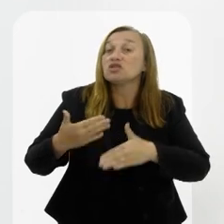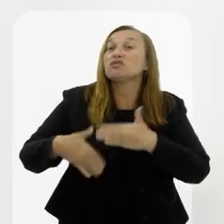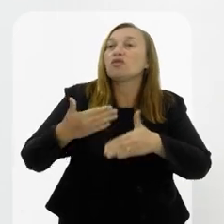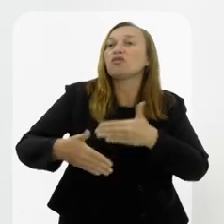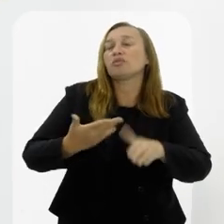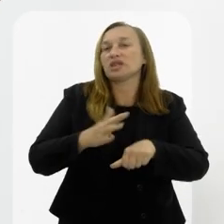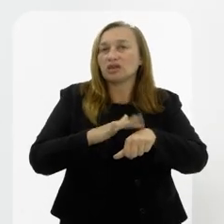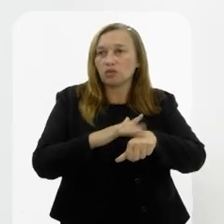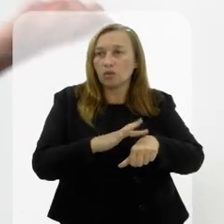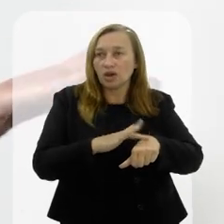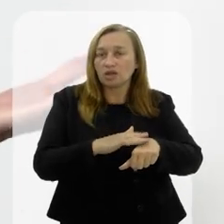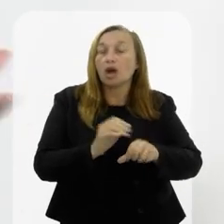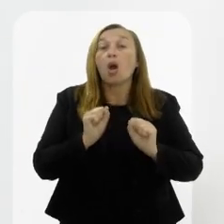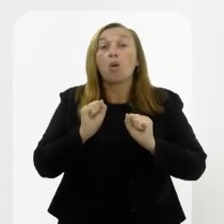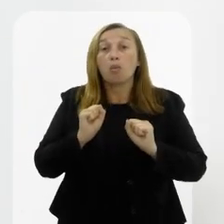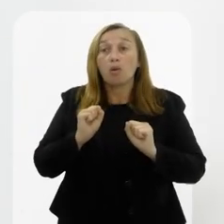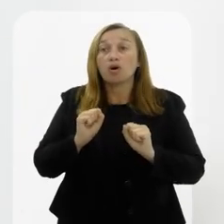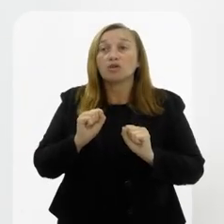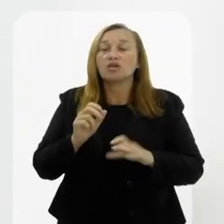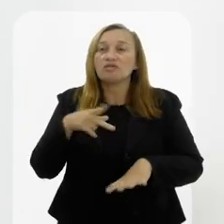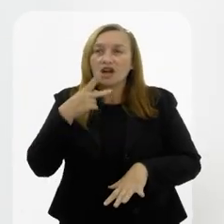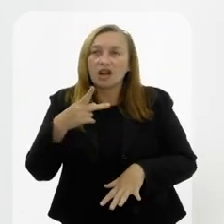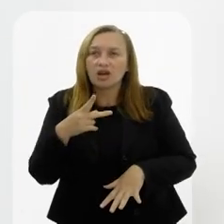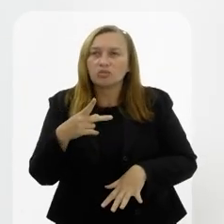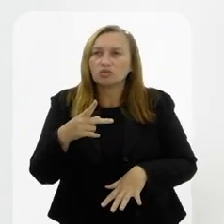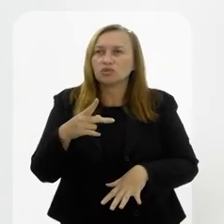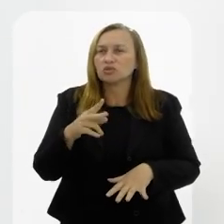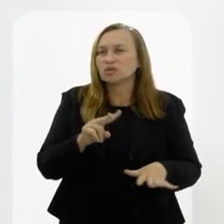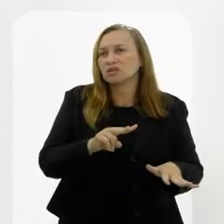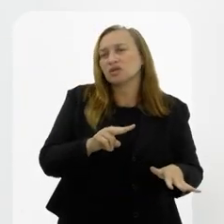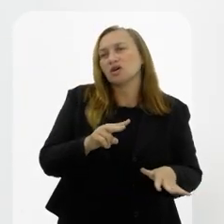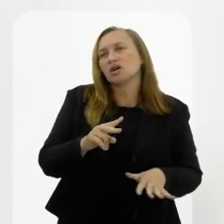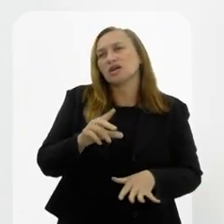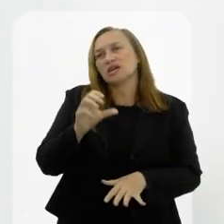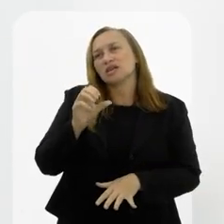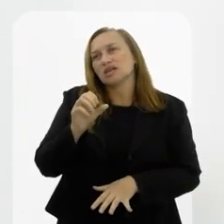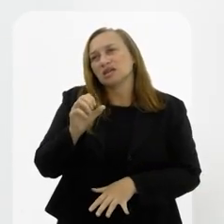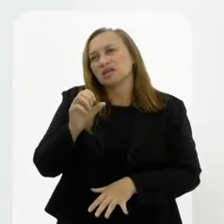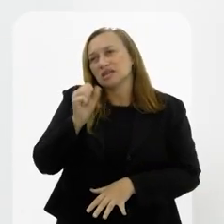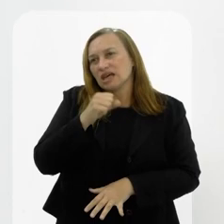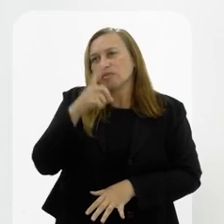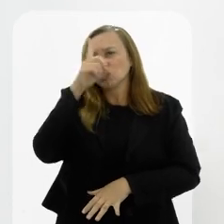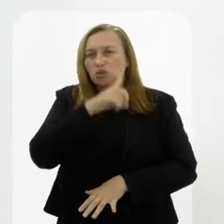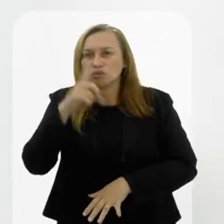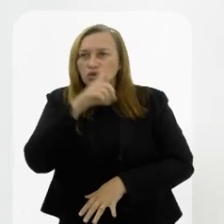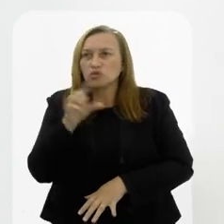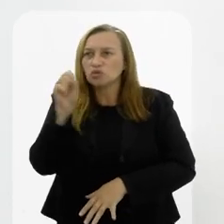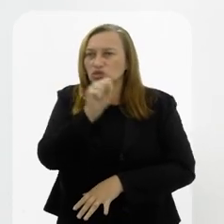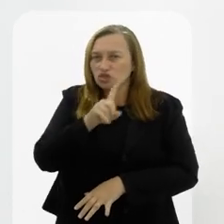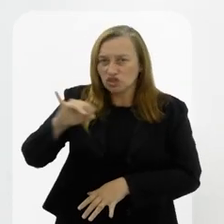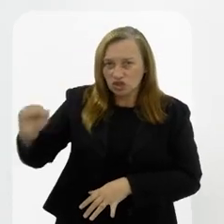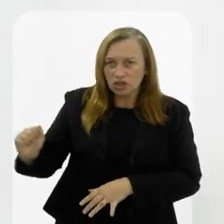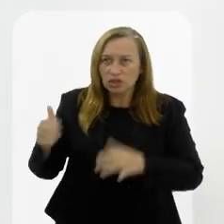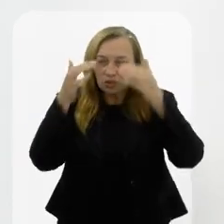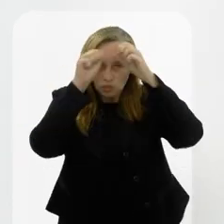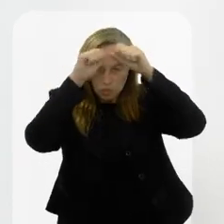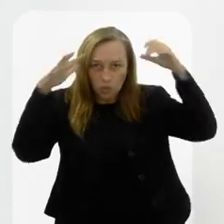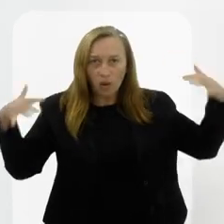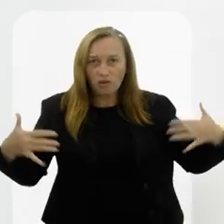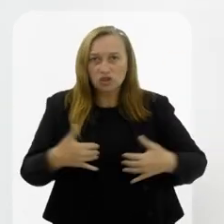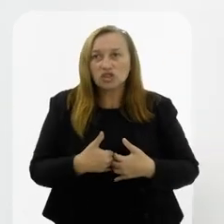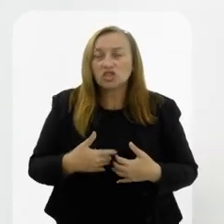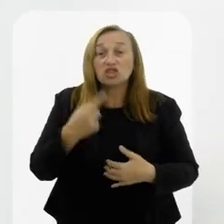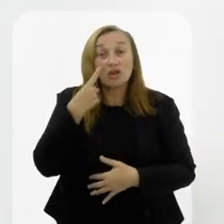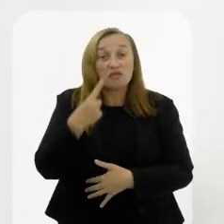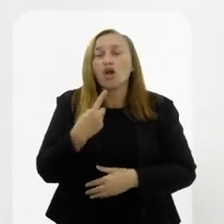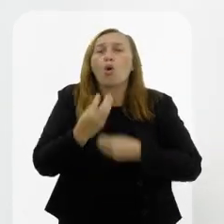saúde. Nós vivenciamos agora no final de semana a questão do dia de atenção ao espectro autista. E